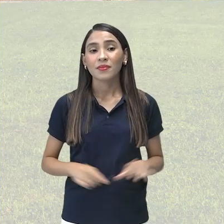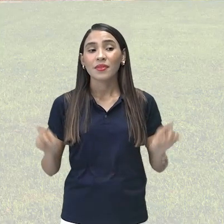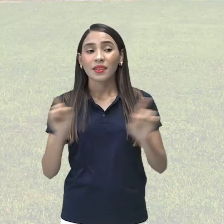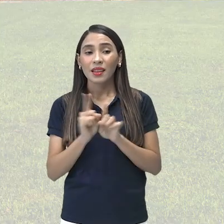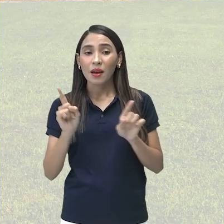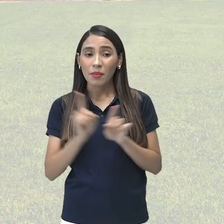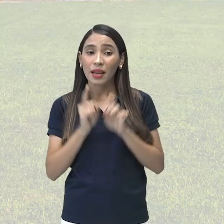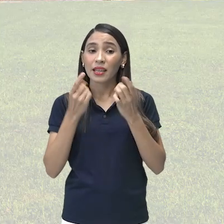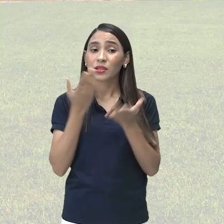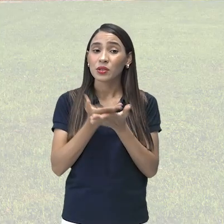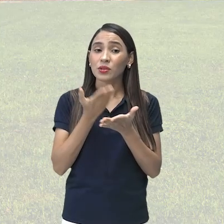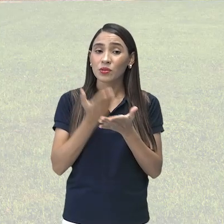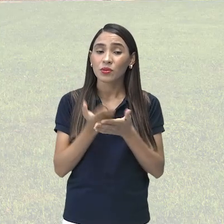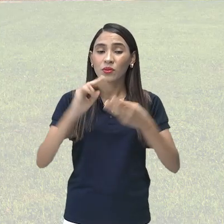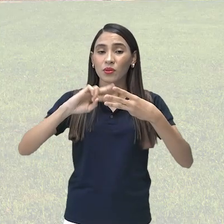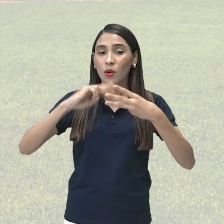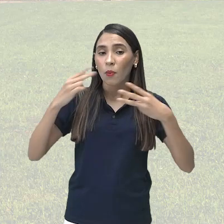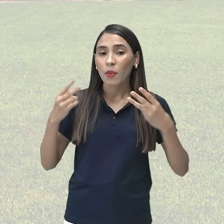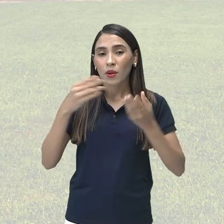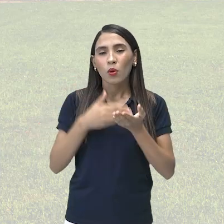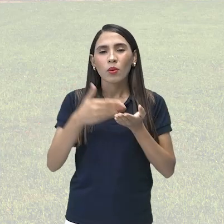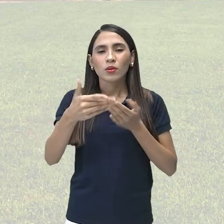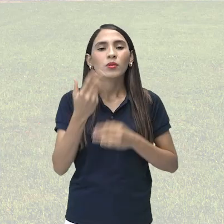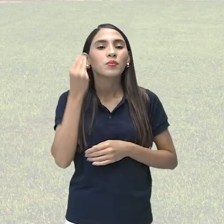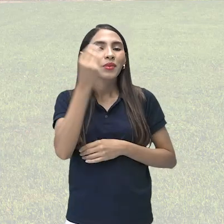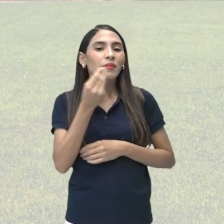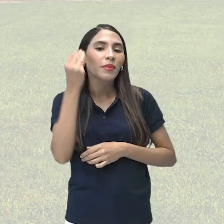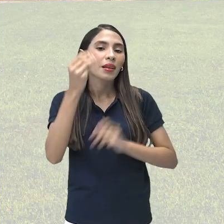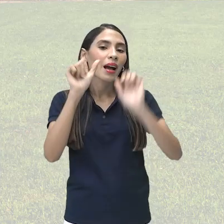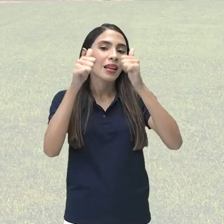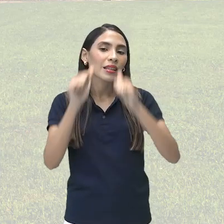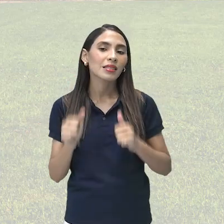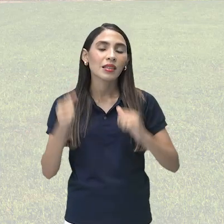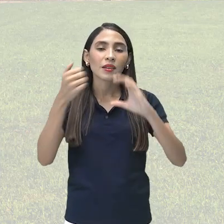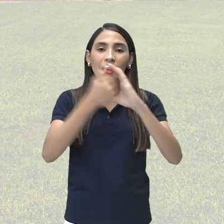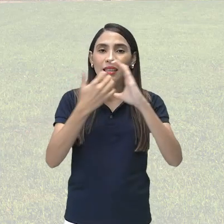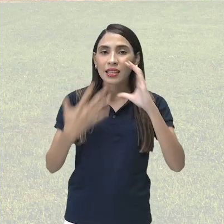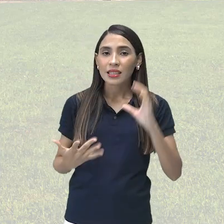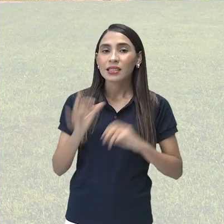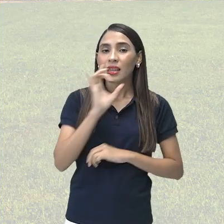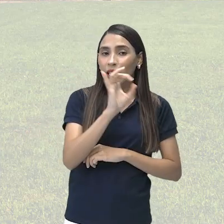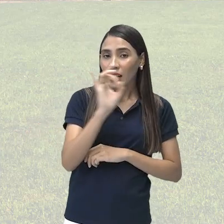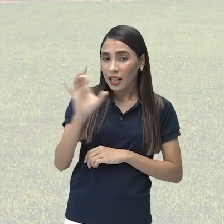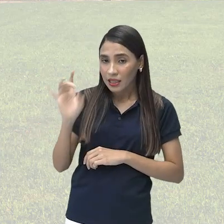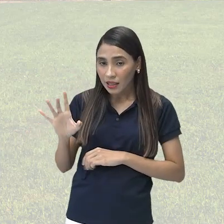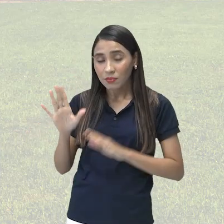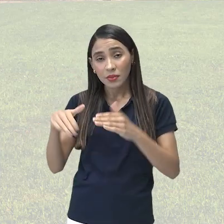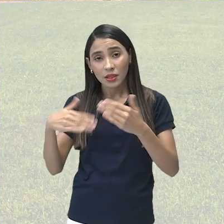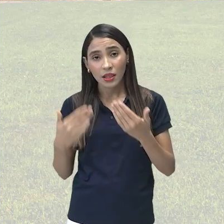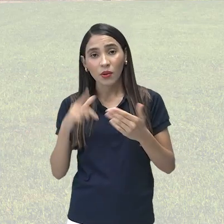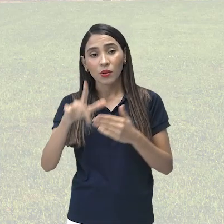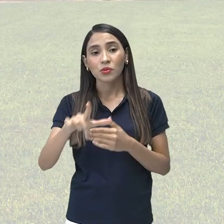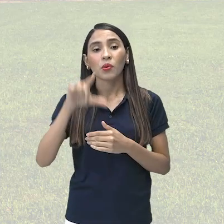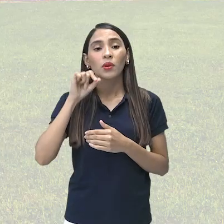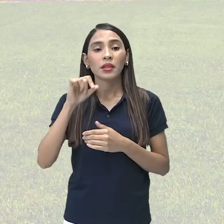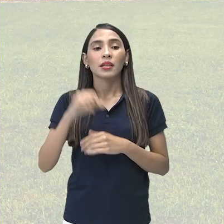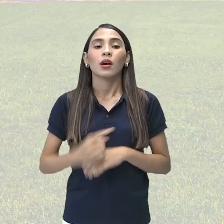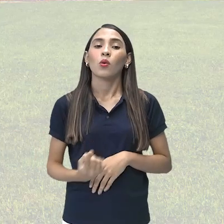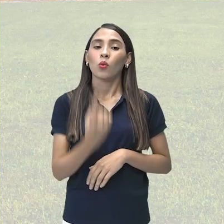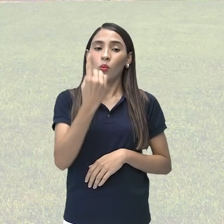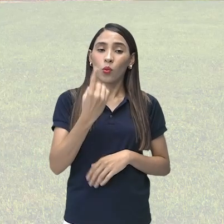que Mendel ele iniciou os seus experimentos examinando uma característica de cada vez. Então, ele escolhia